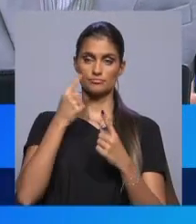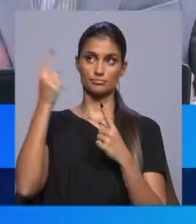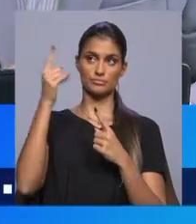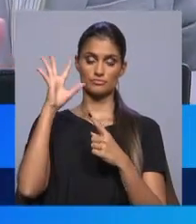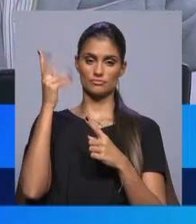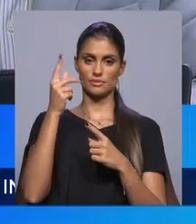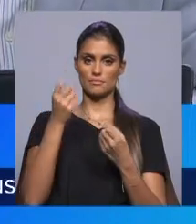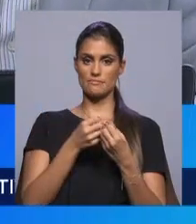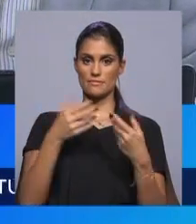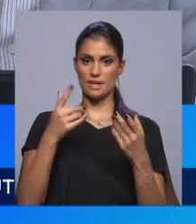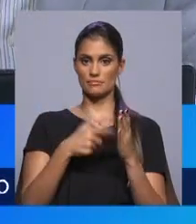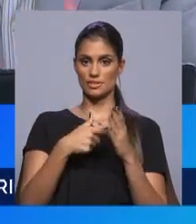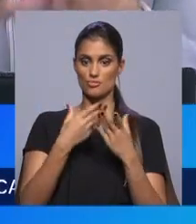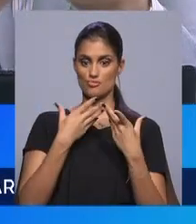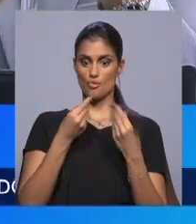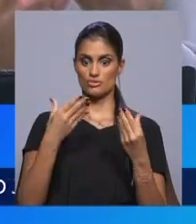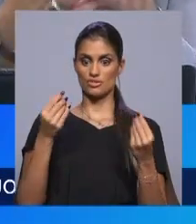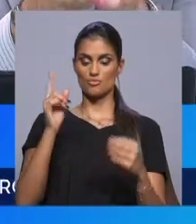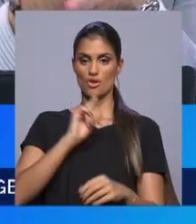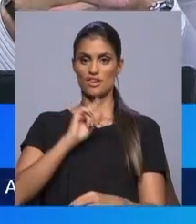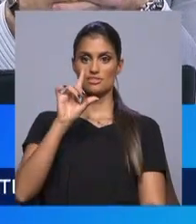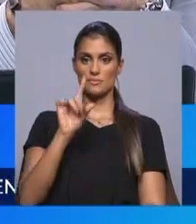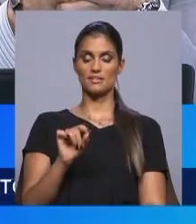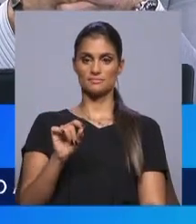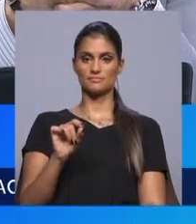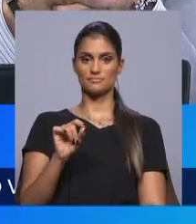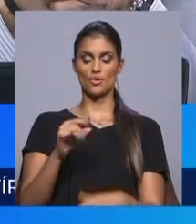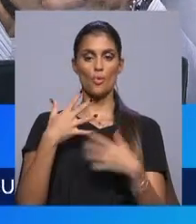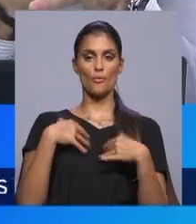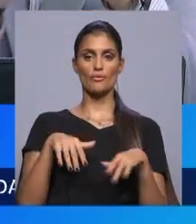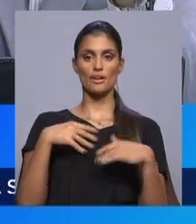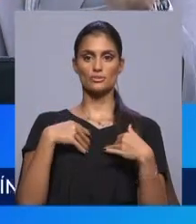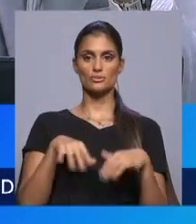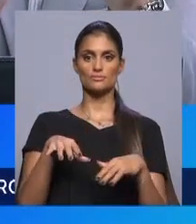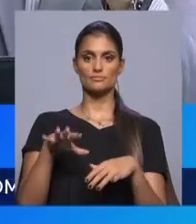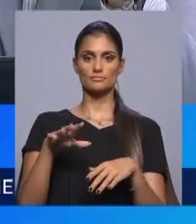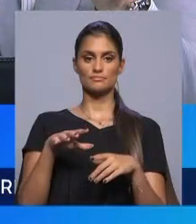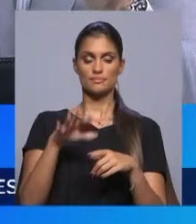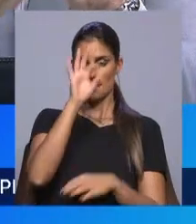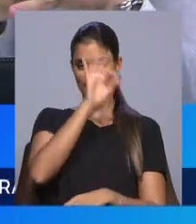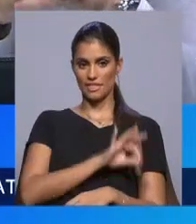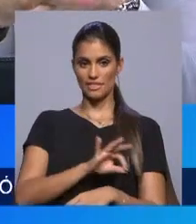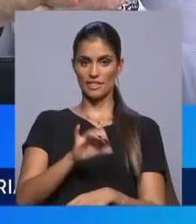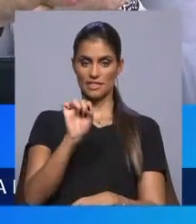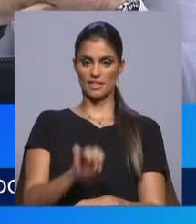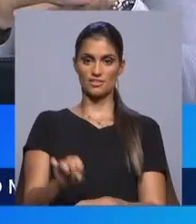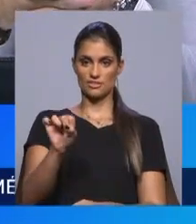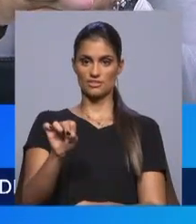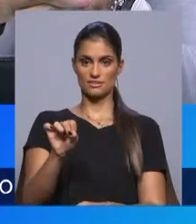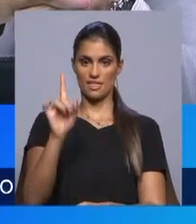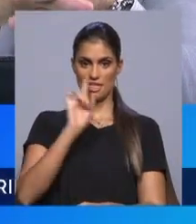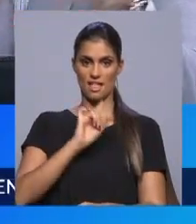mais frequentes e precisamos de muitas mulheres também para terem um fato espacial, então, feito à medida delas,